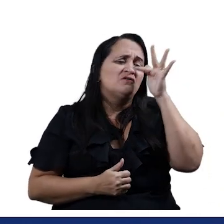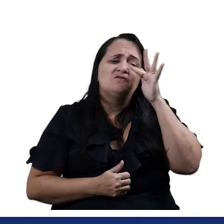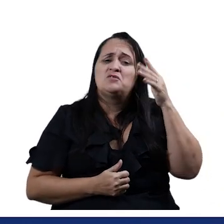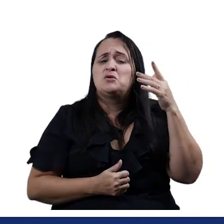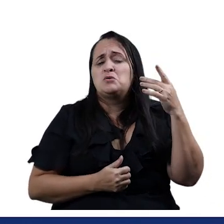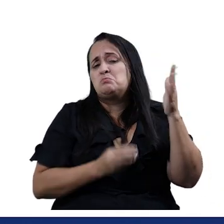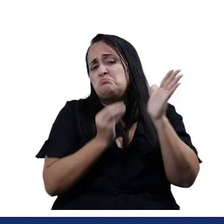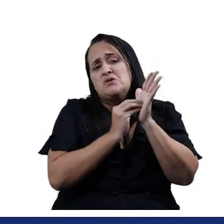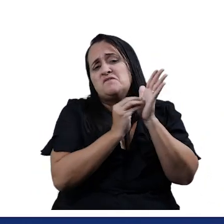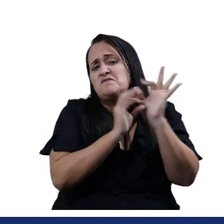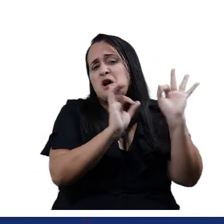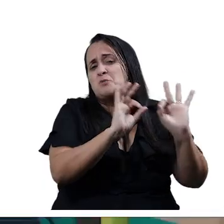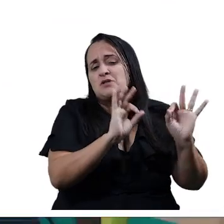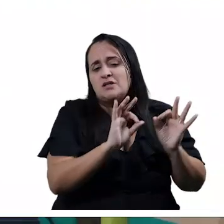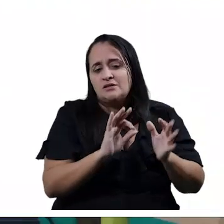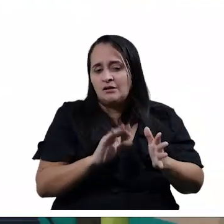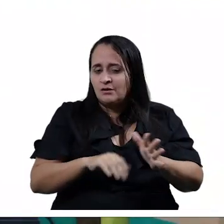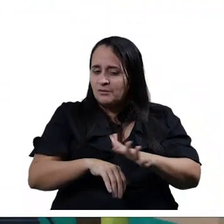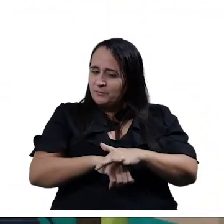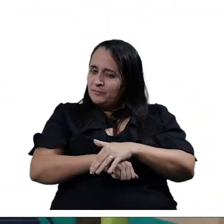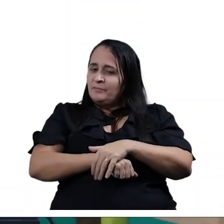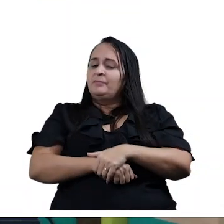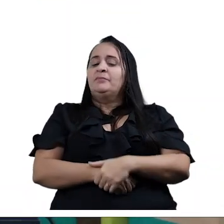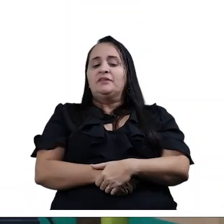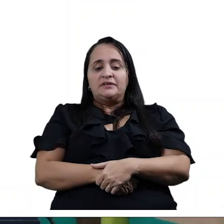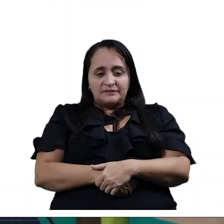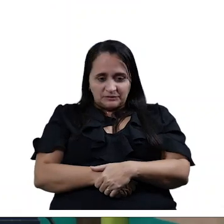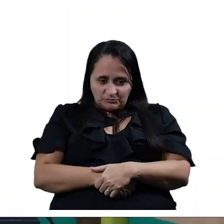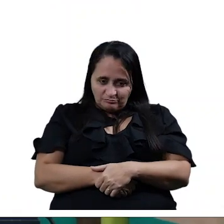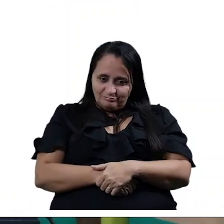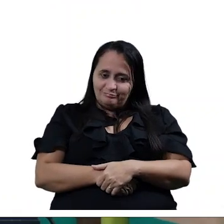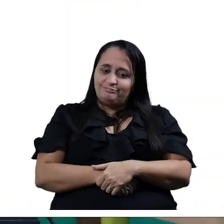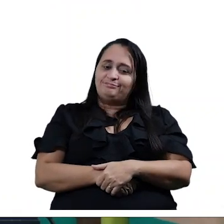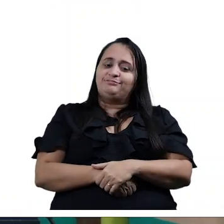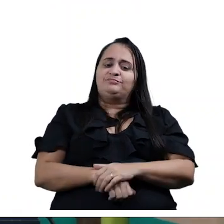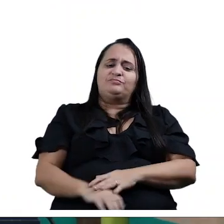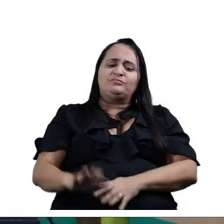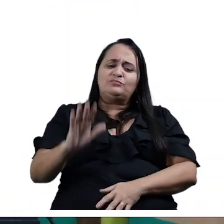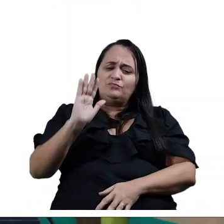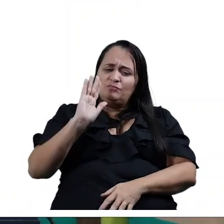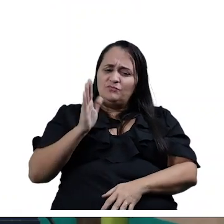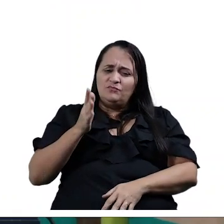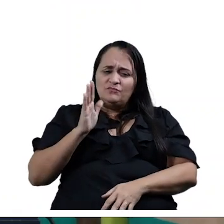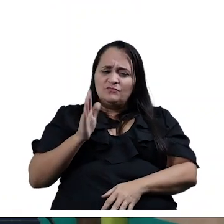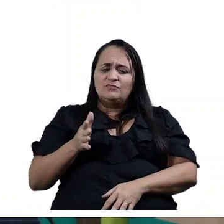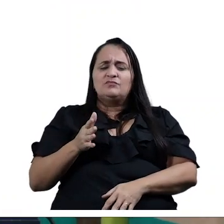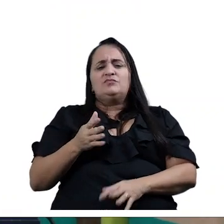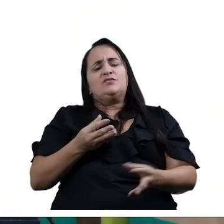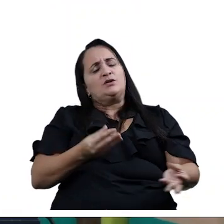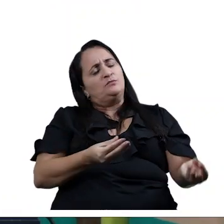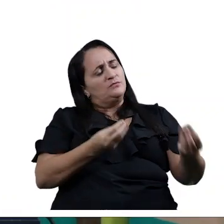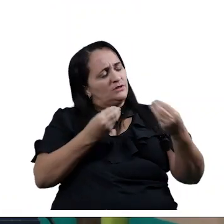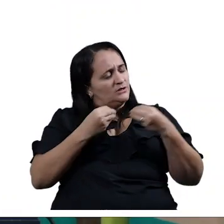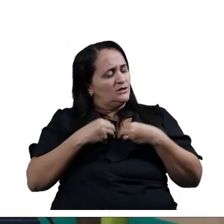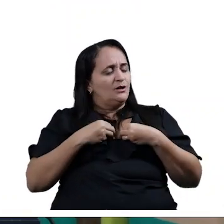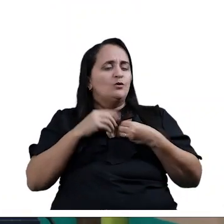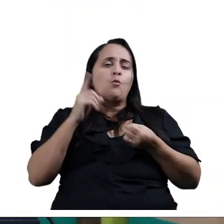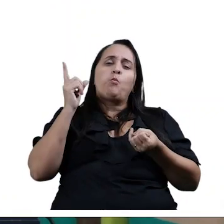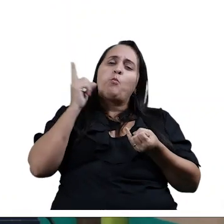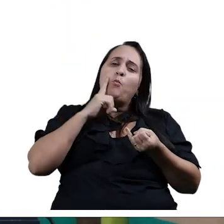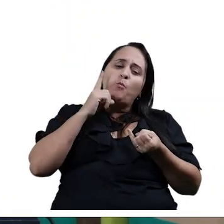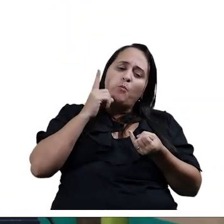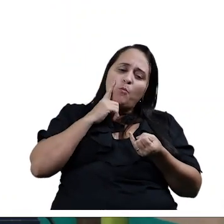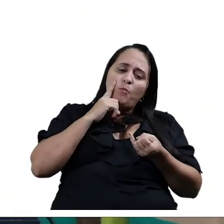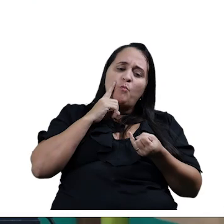faz falta. Eu já tive muito aluno como o Zezé, viu? Já recebi muita flor, muita maçã, muita